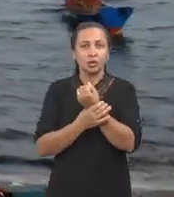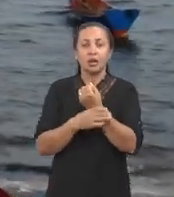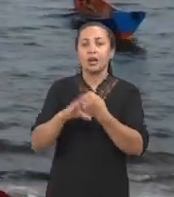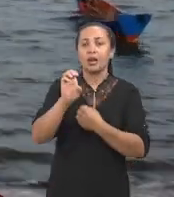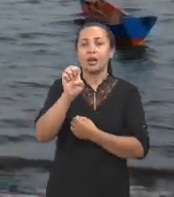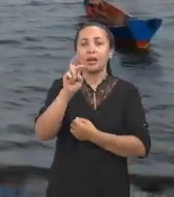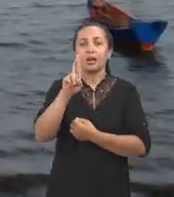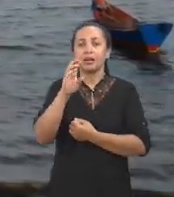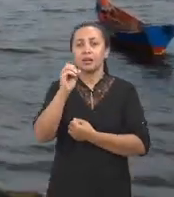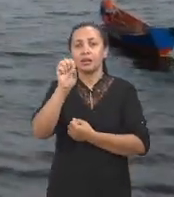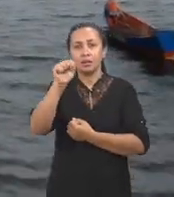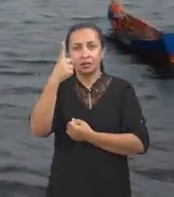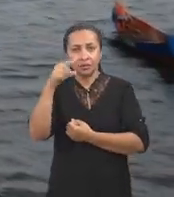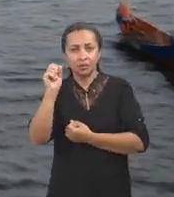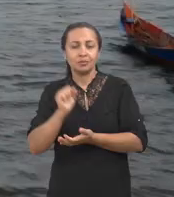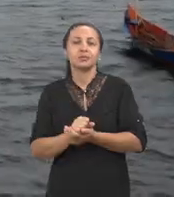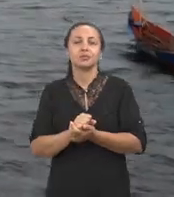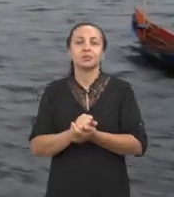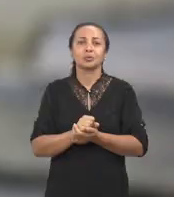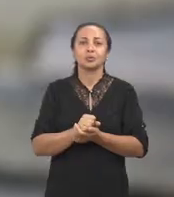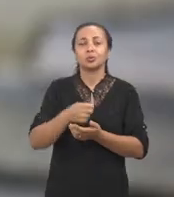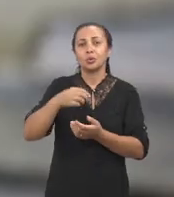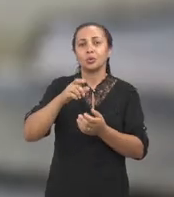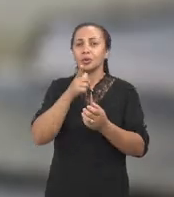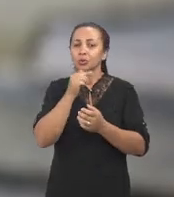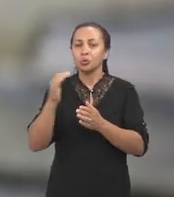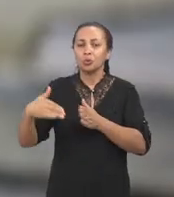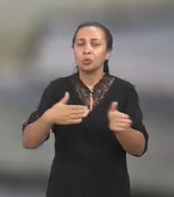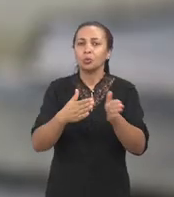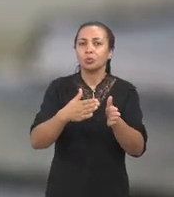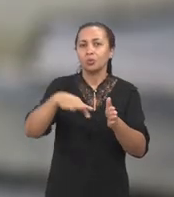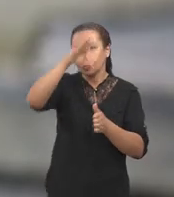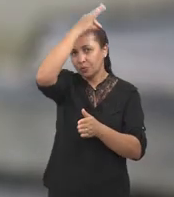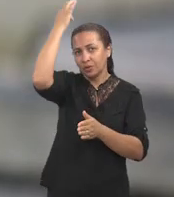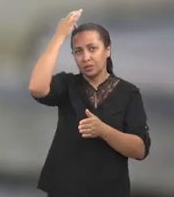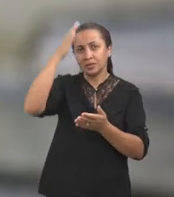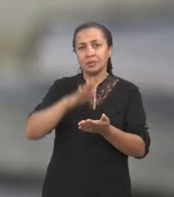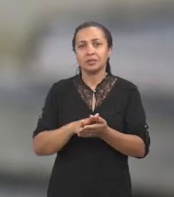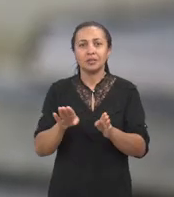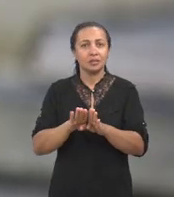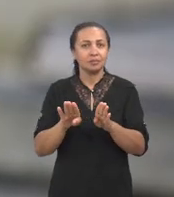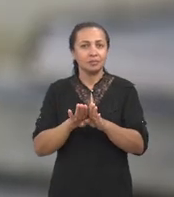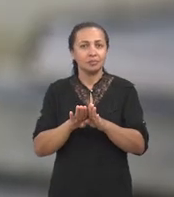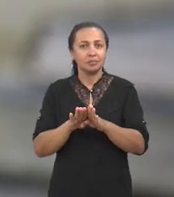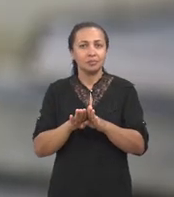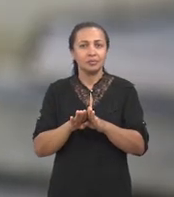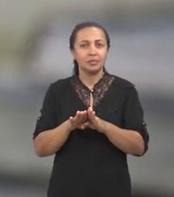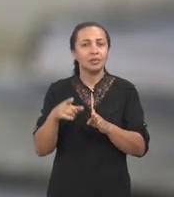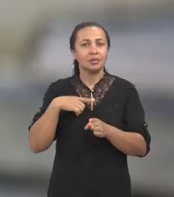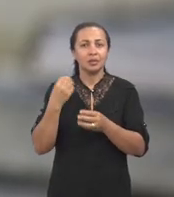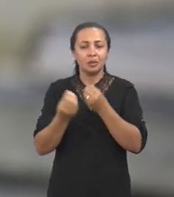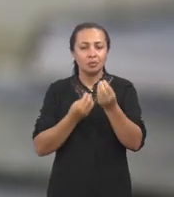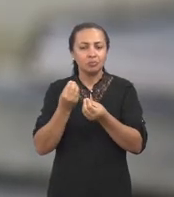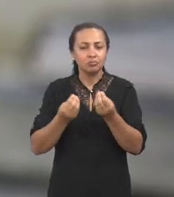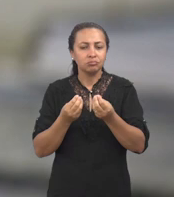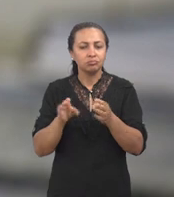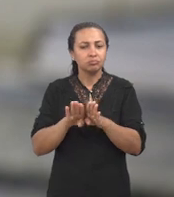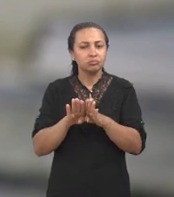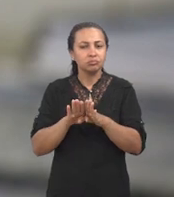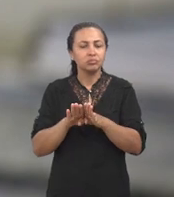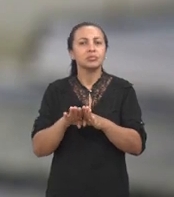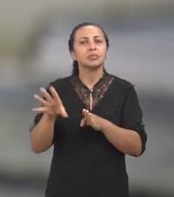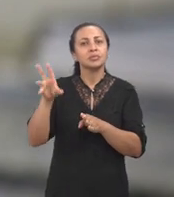à erosão Costeira no Delta do Rio São Francisco laboratório de Geologia Costeira e ambiental tem como